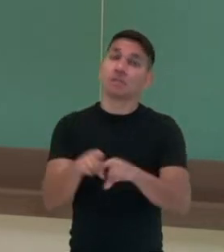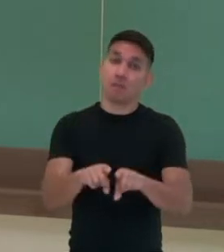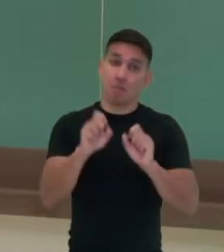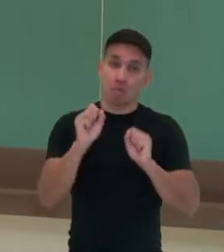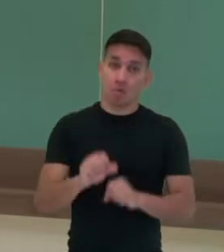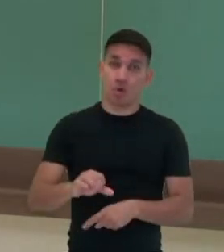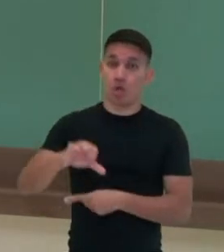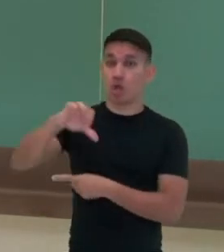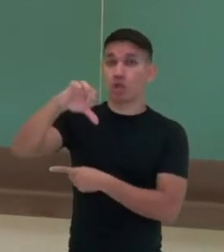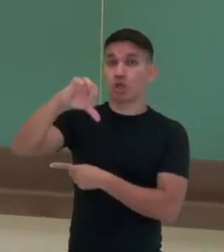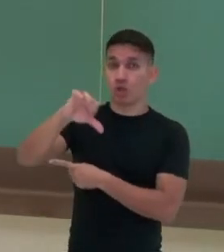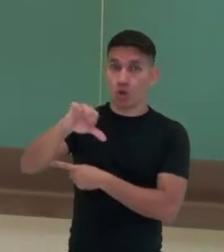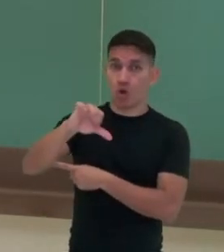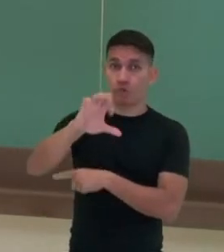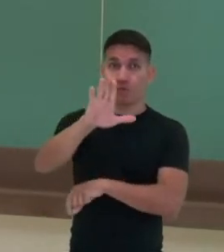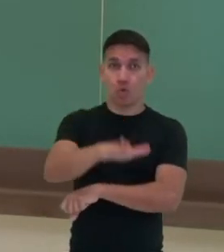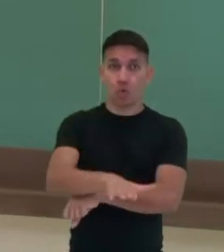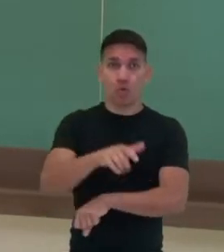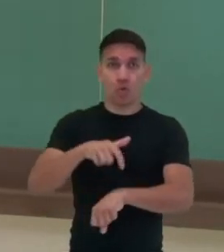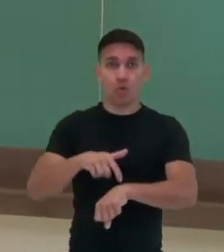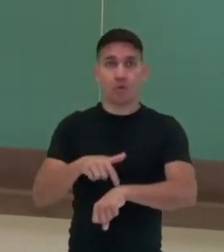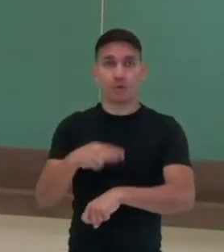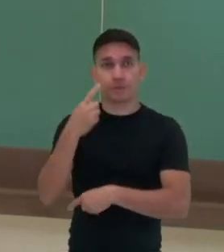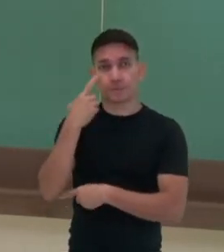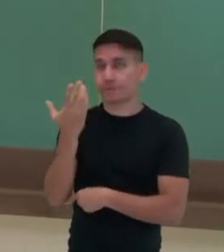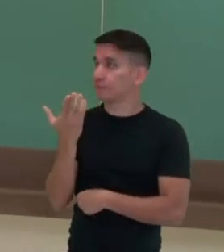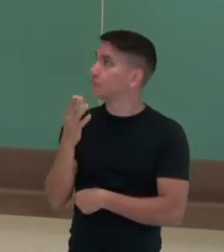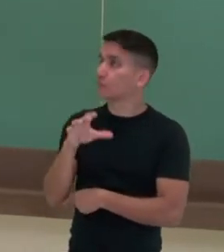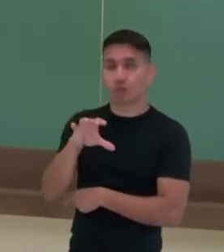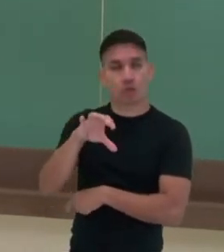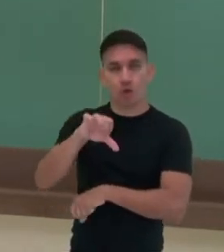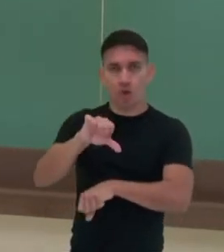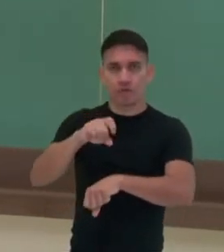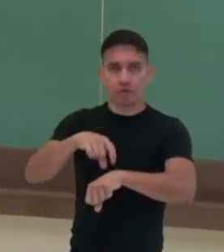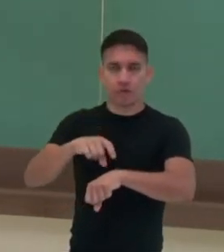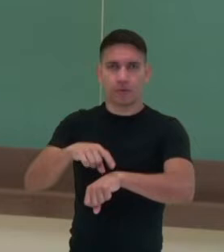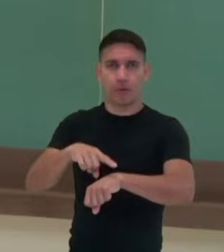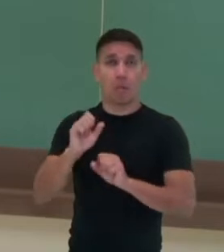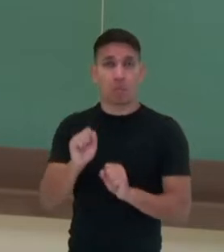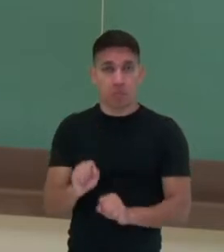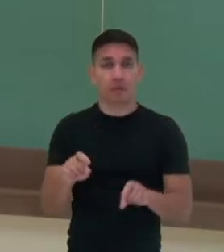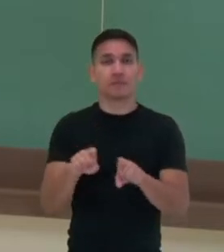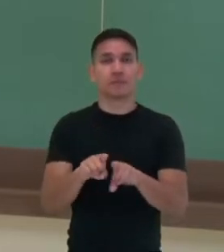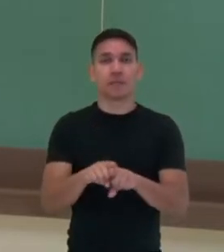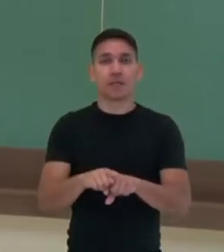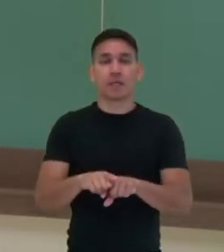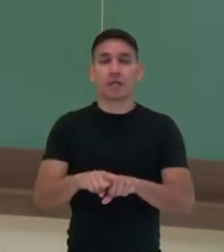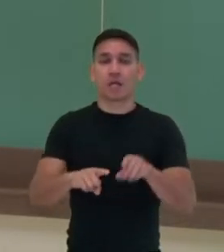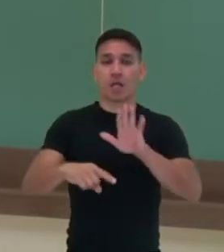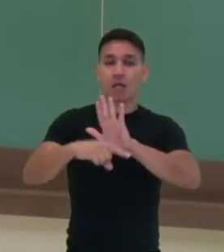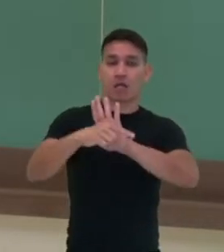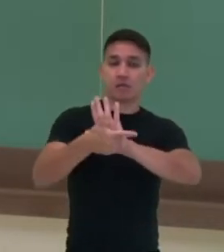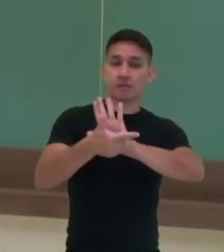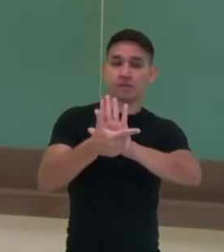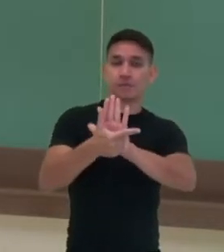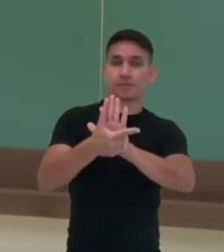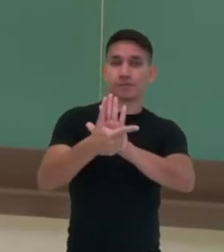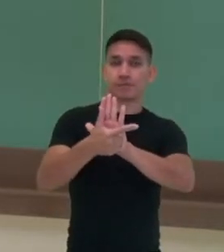9 horas. Então, quando o ponteirinho estiver aqui no 9 e no 12, a gente também vai ter ali um ângulo reto, tá